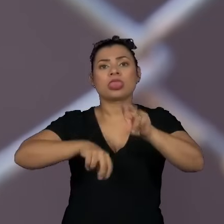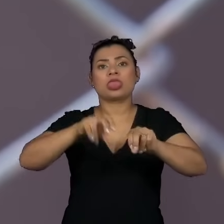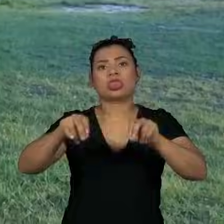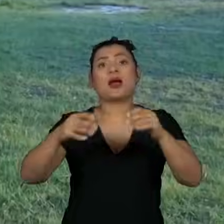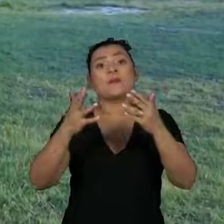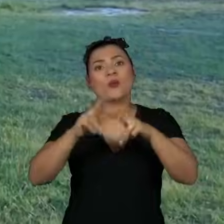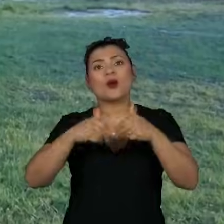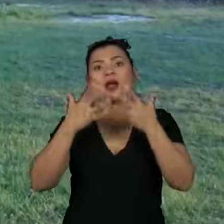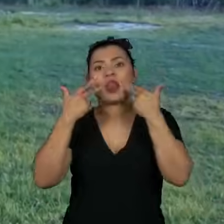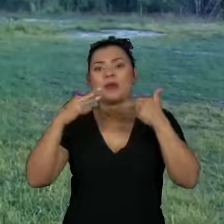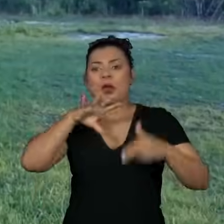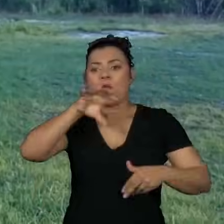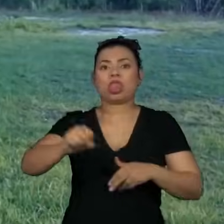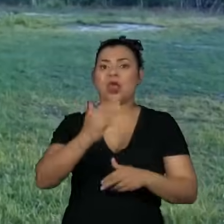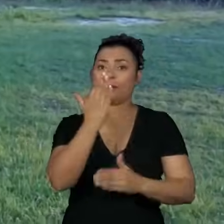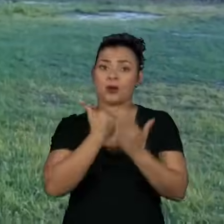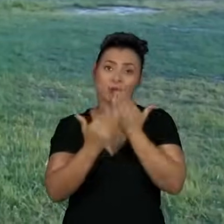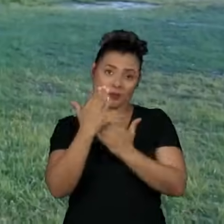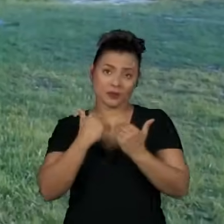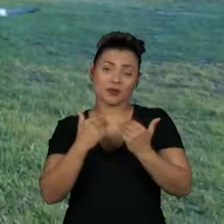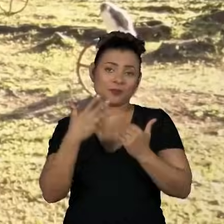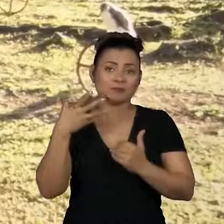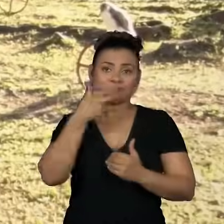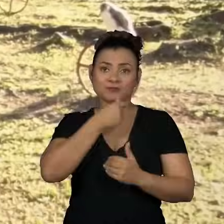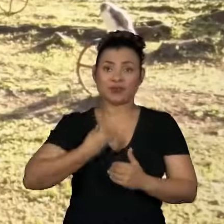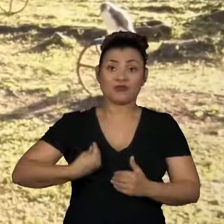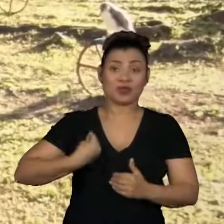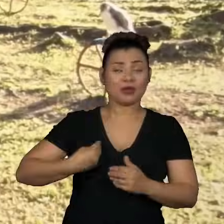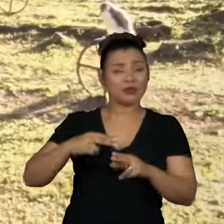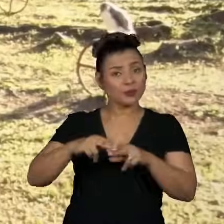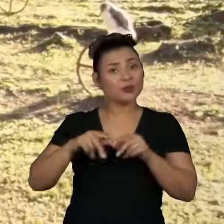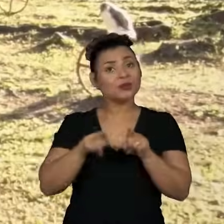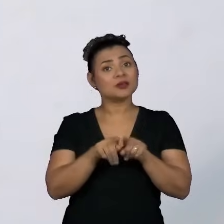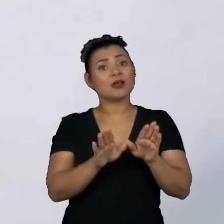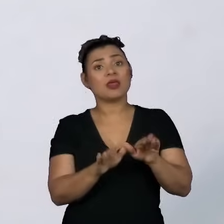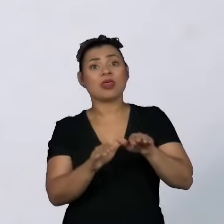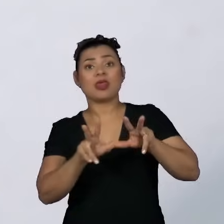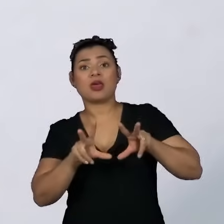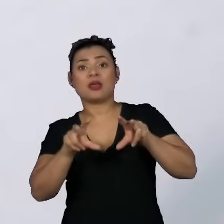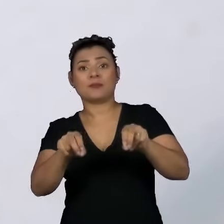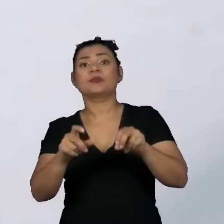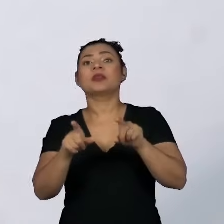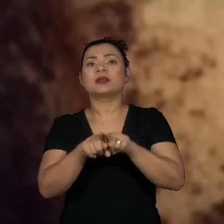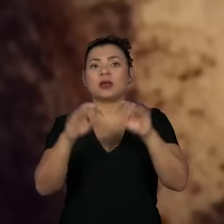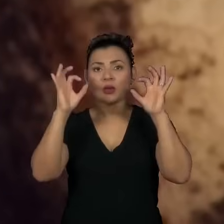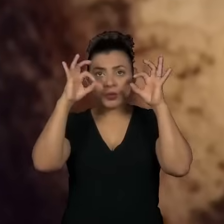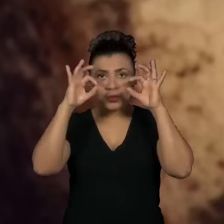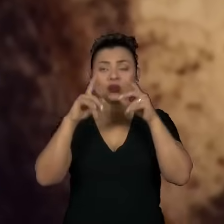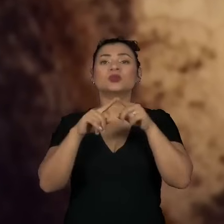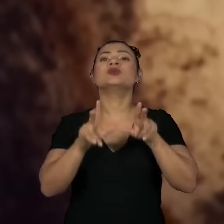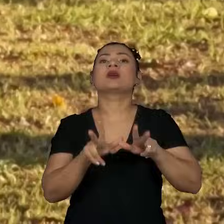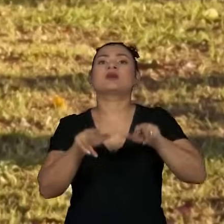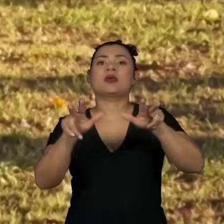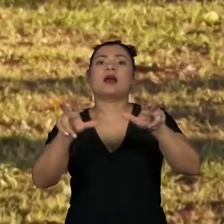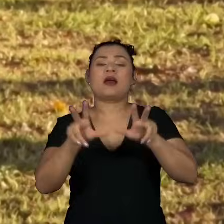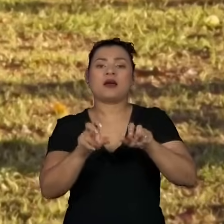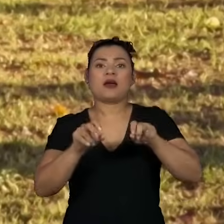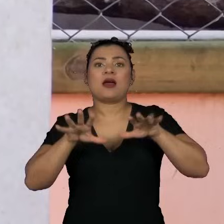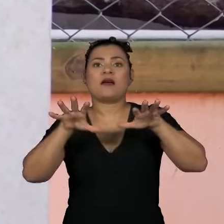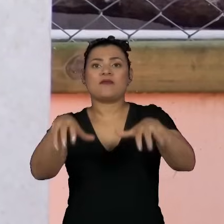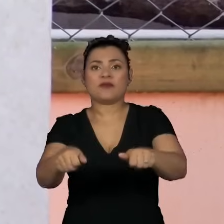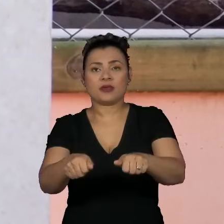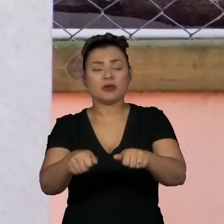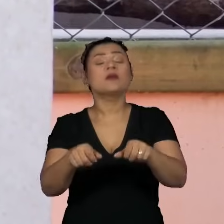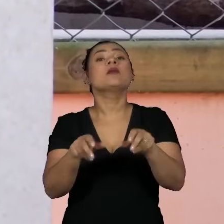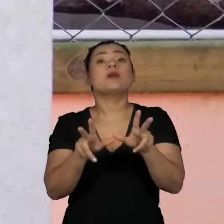na caça e conseguir garantir seu alimento. Então dentro do grupo de aves de rapina hoje a gente tem corujas, gaviões, falcões, né, e as